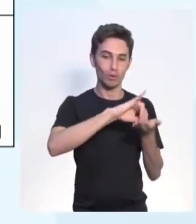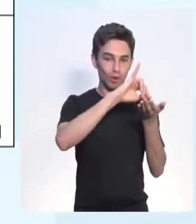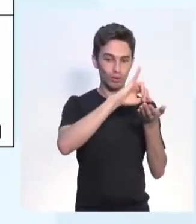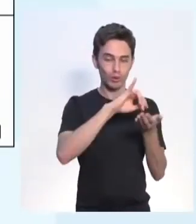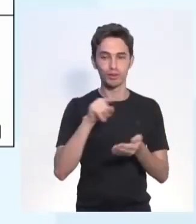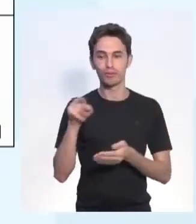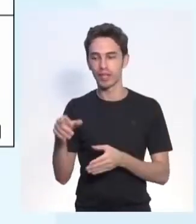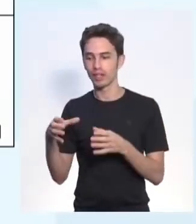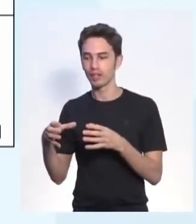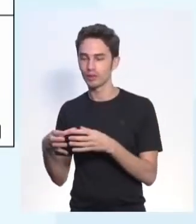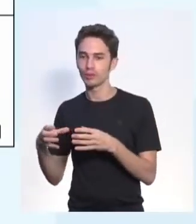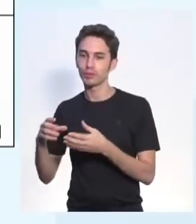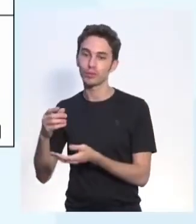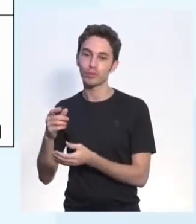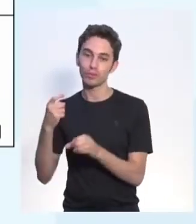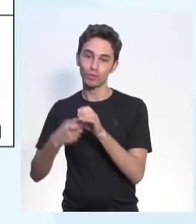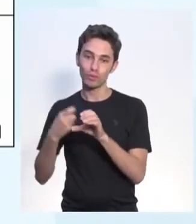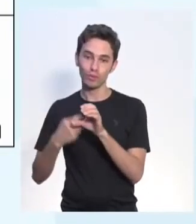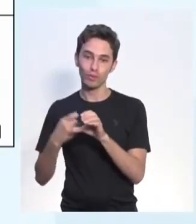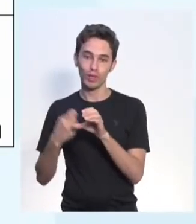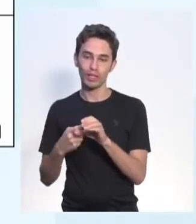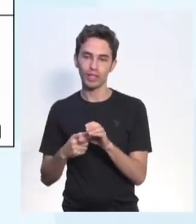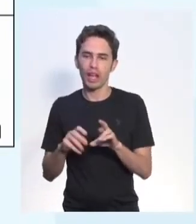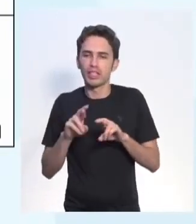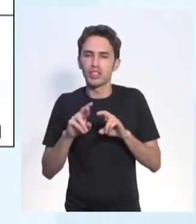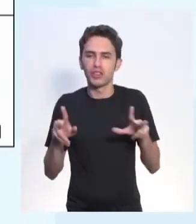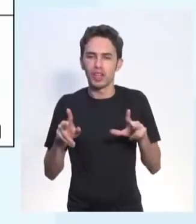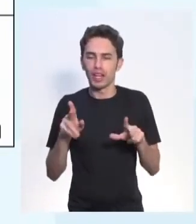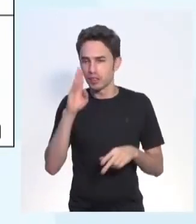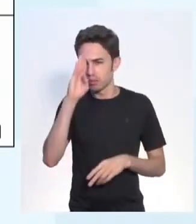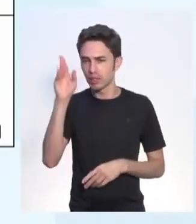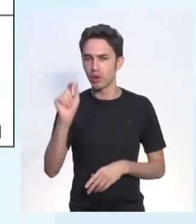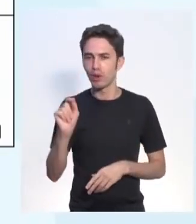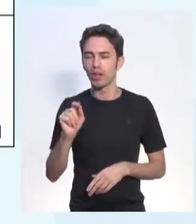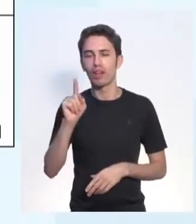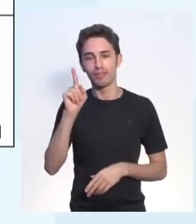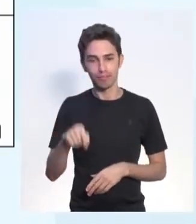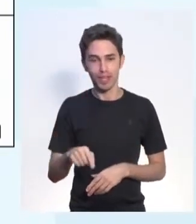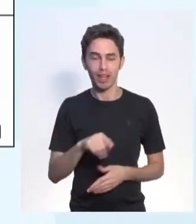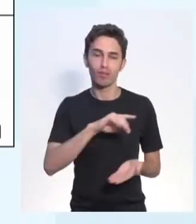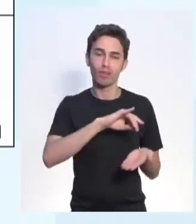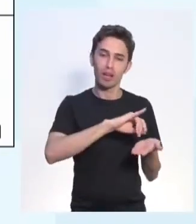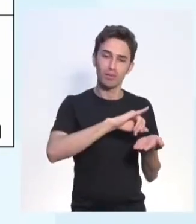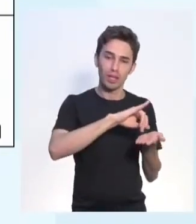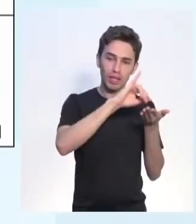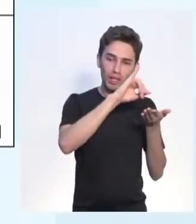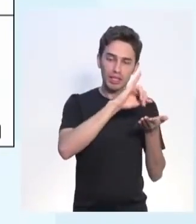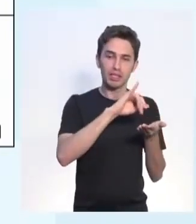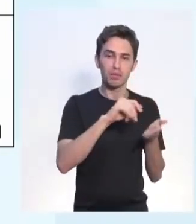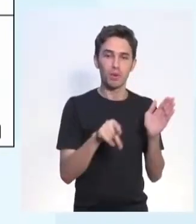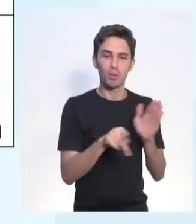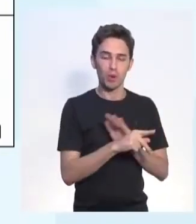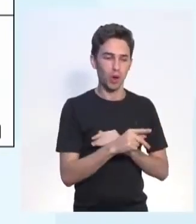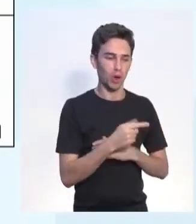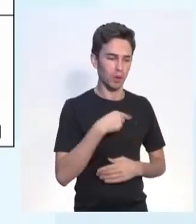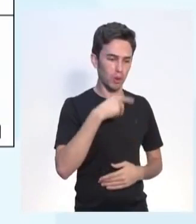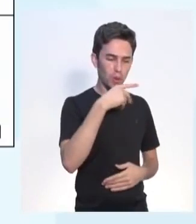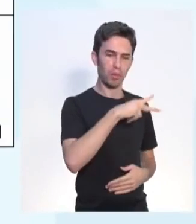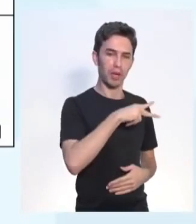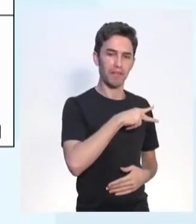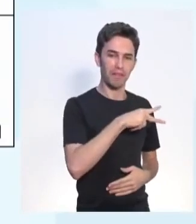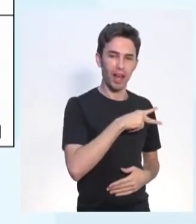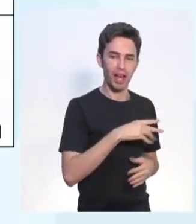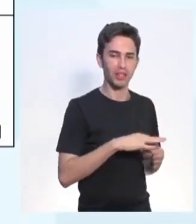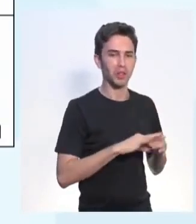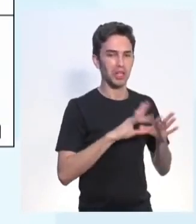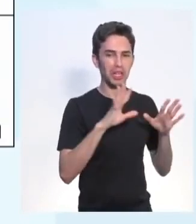bloco comunista, ok? Quais são as principais diferenças entre os dois sistemas? Capitalismo, propriedade privada,